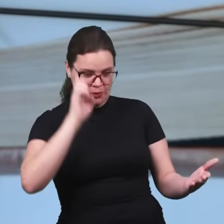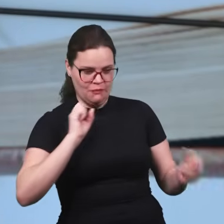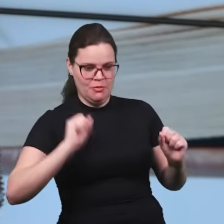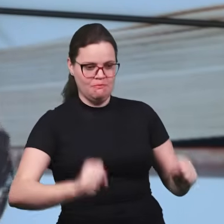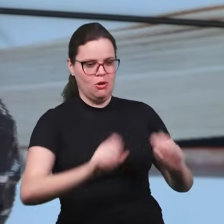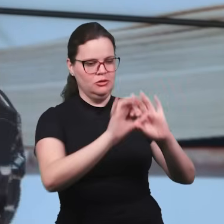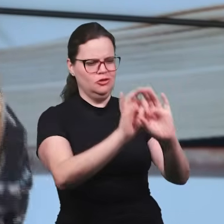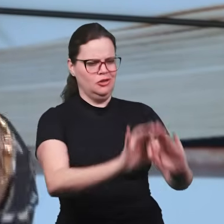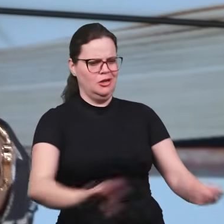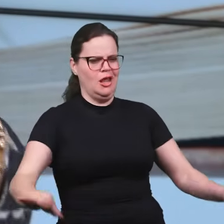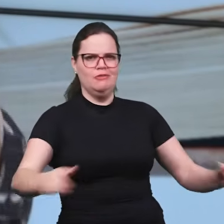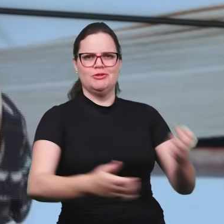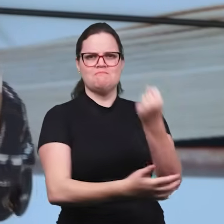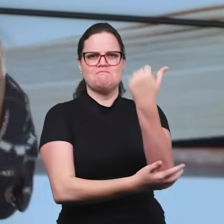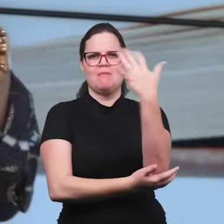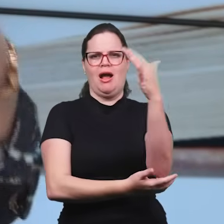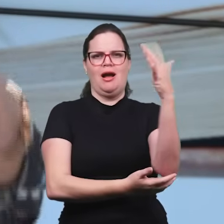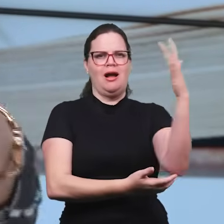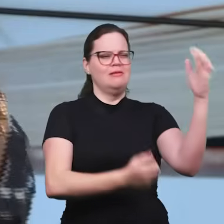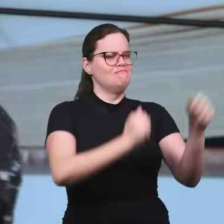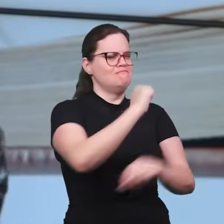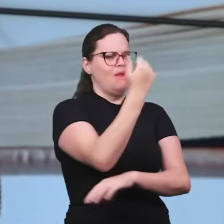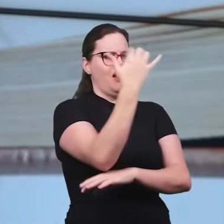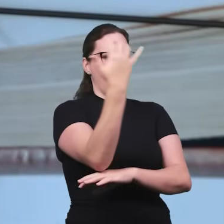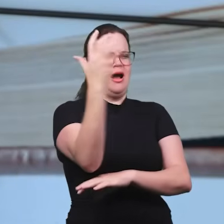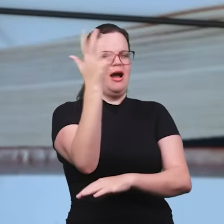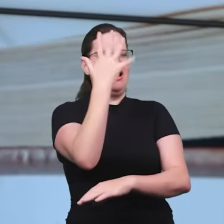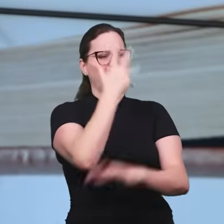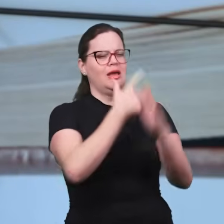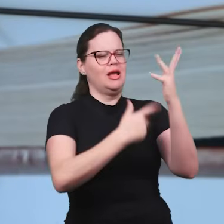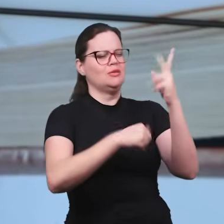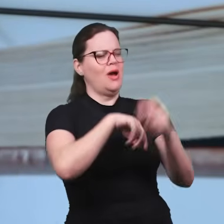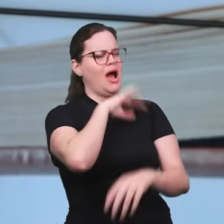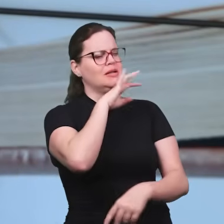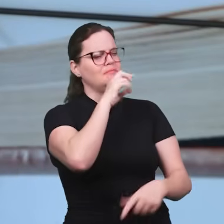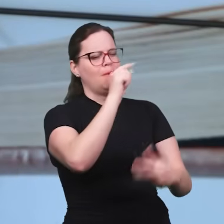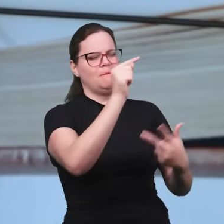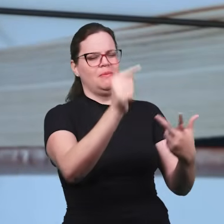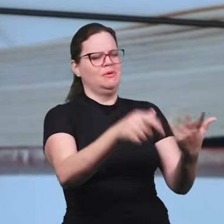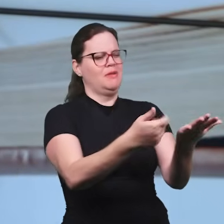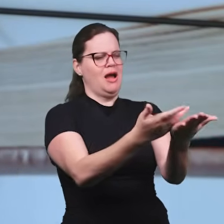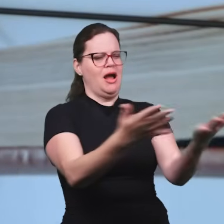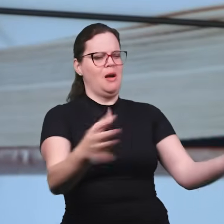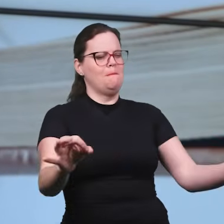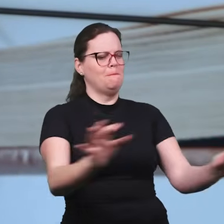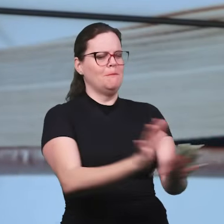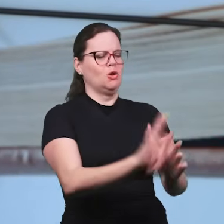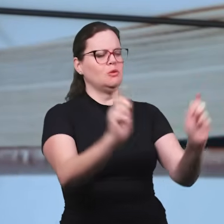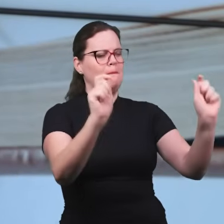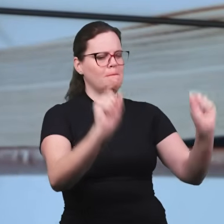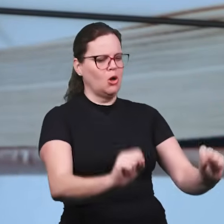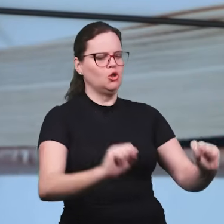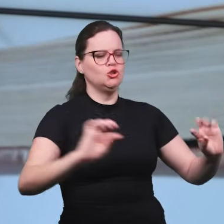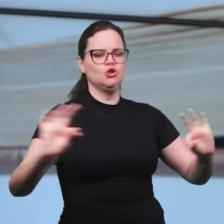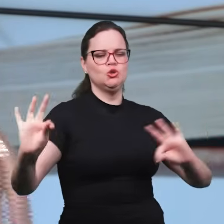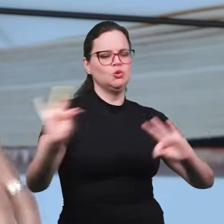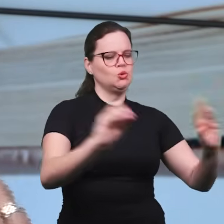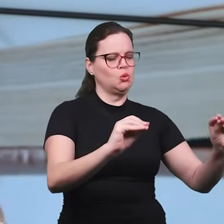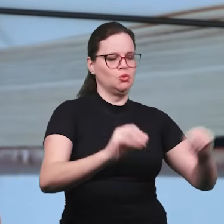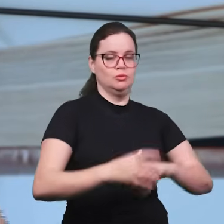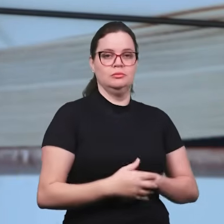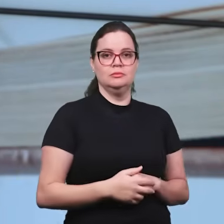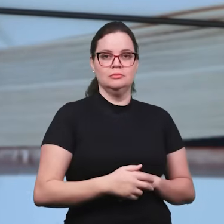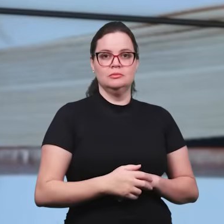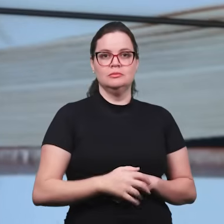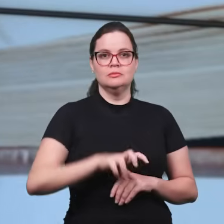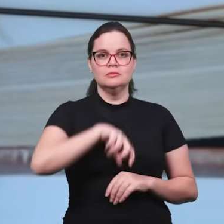tudo àquele casal que o Senhor colocou ali, preparou tudo. E de repente, o que o adversário fez? Foi lá